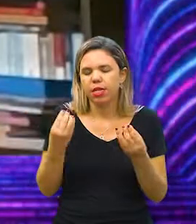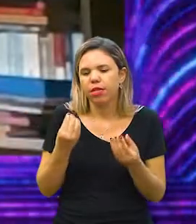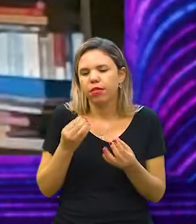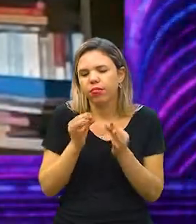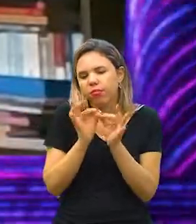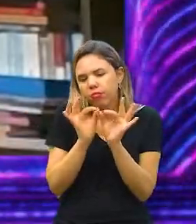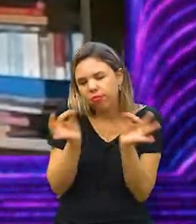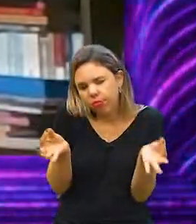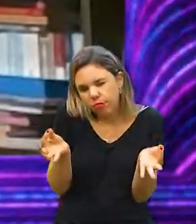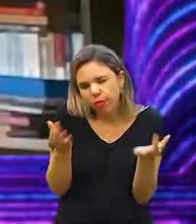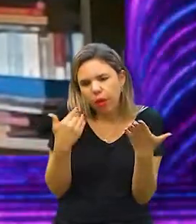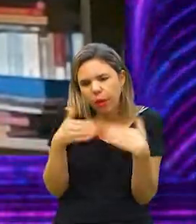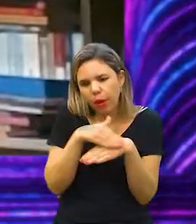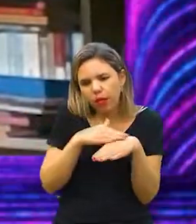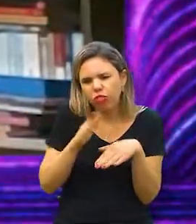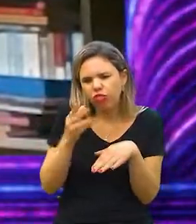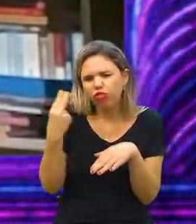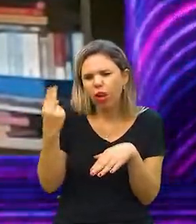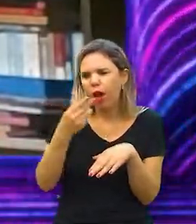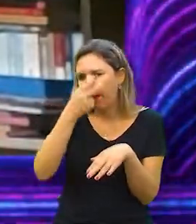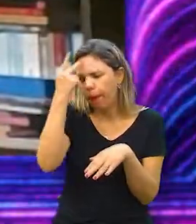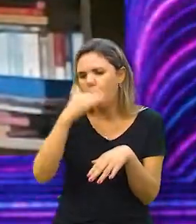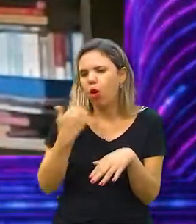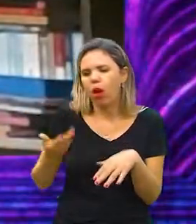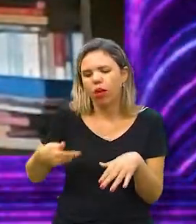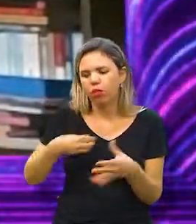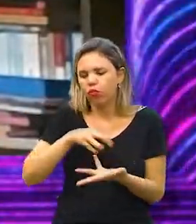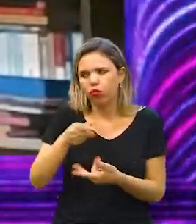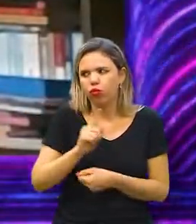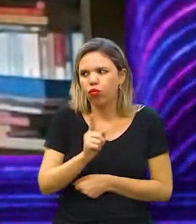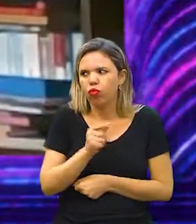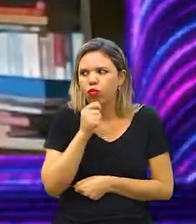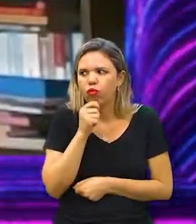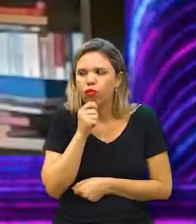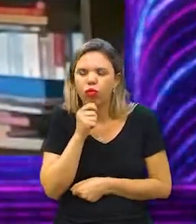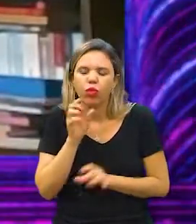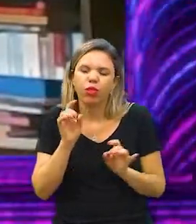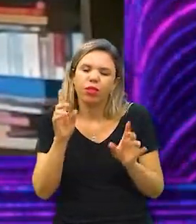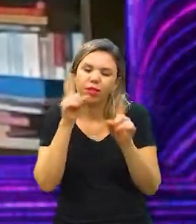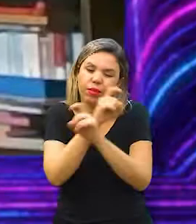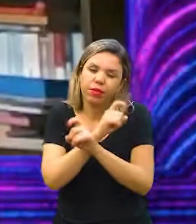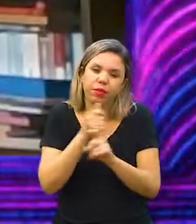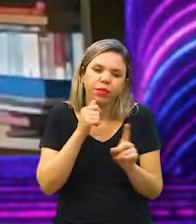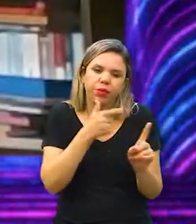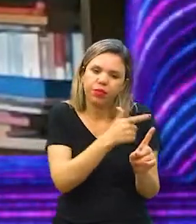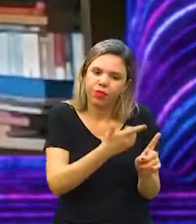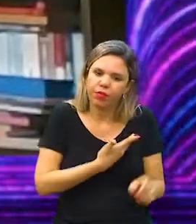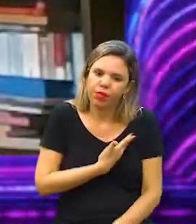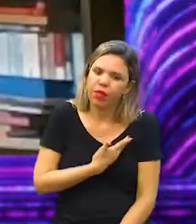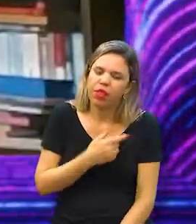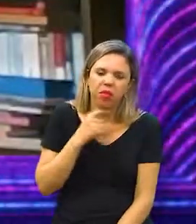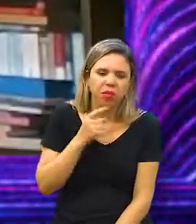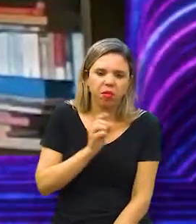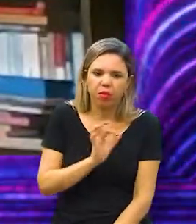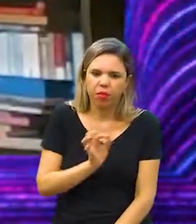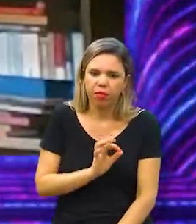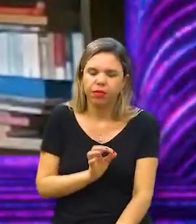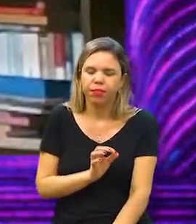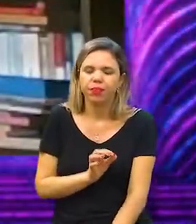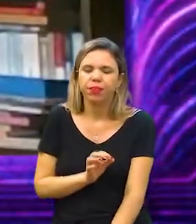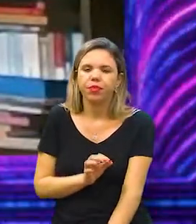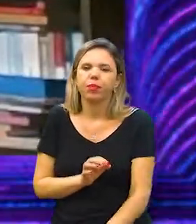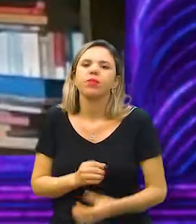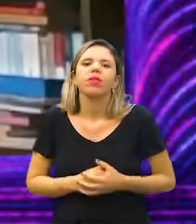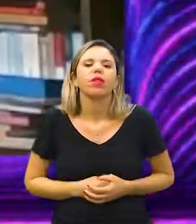frágil, conversando com quem já foi, nem tá mais nesse mundo. Então, para ela é muito complicado. nada, ela não tem amigos, não tem ninguém.